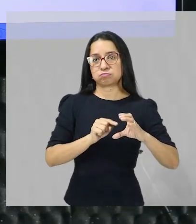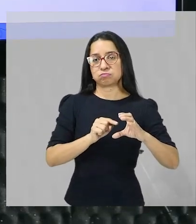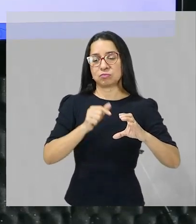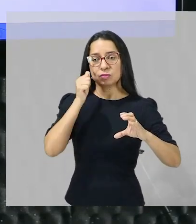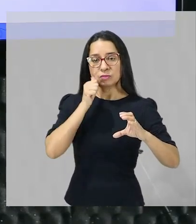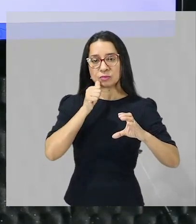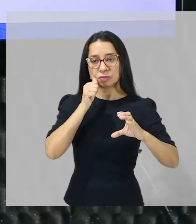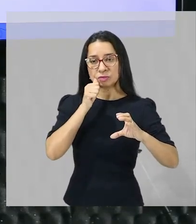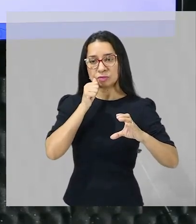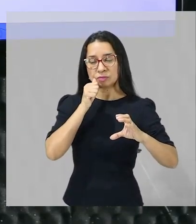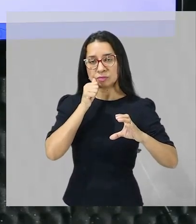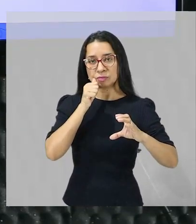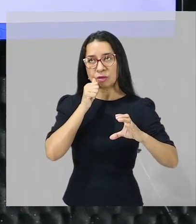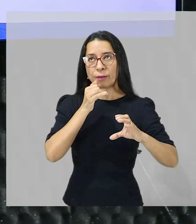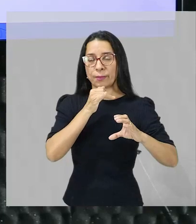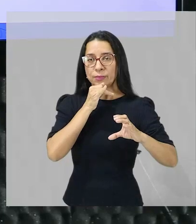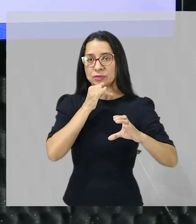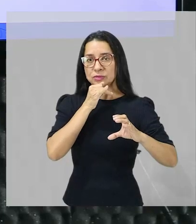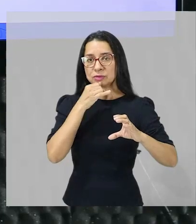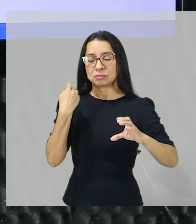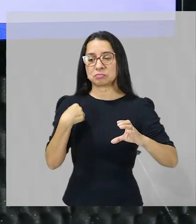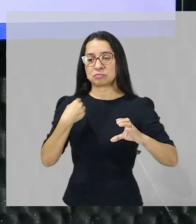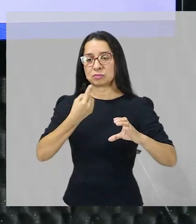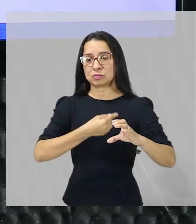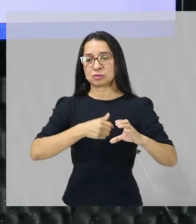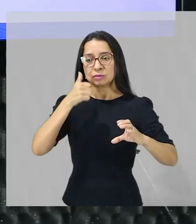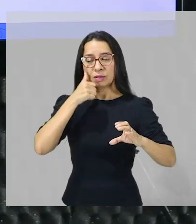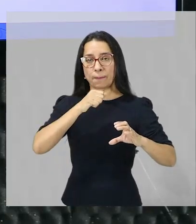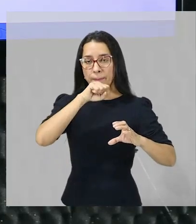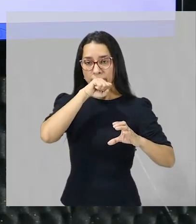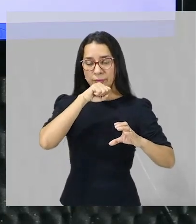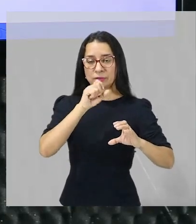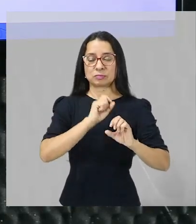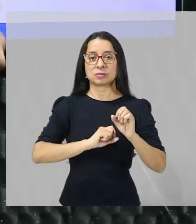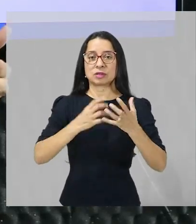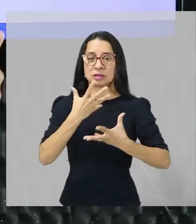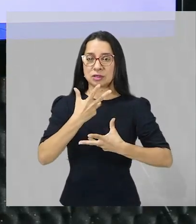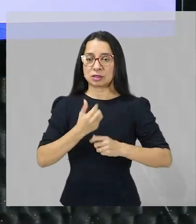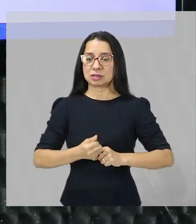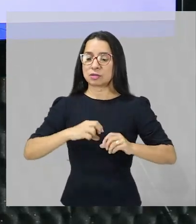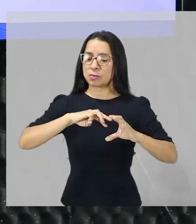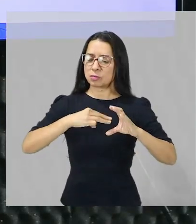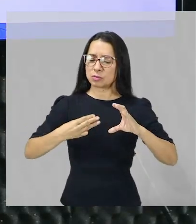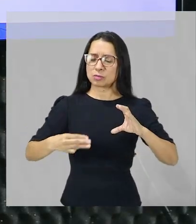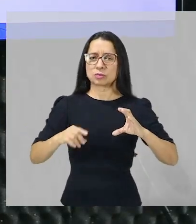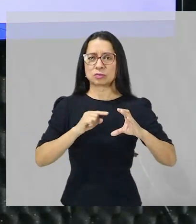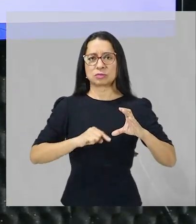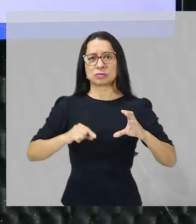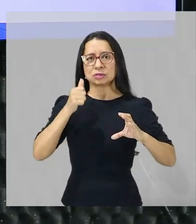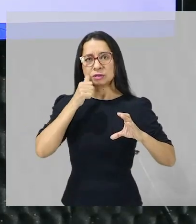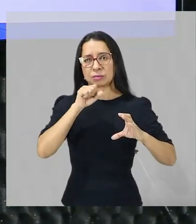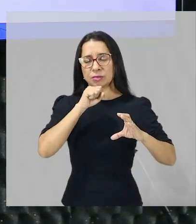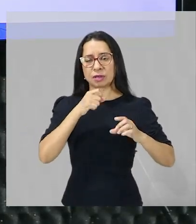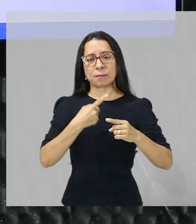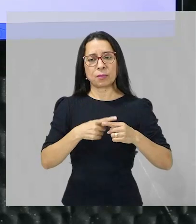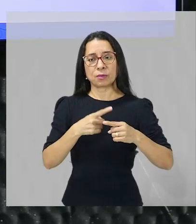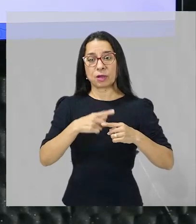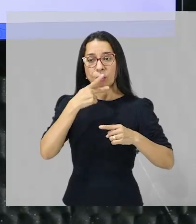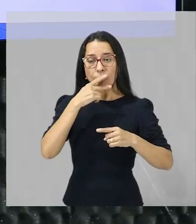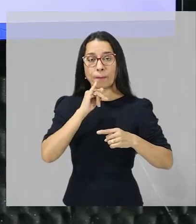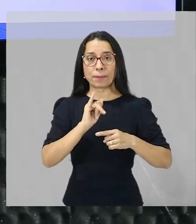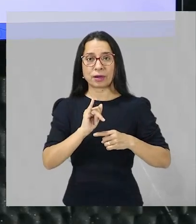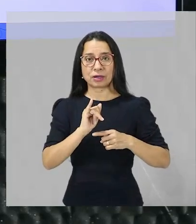no caso da nossa mãe, tá? Nós recebemos mitocôndrias da nossa mãe, porque o nosso pai, ele só